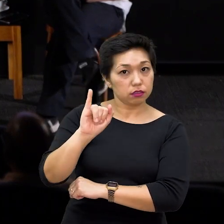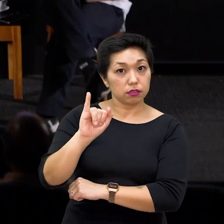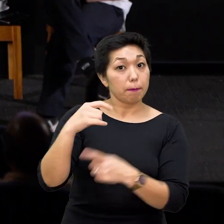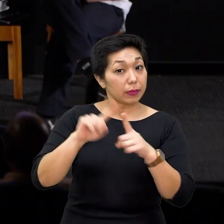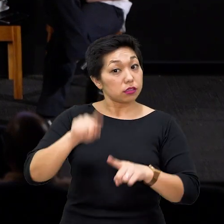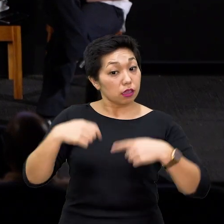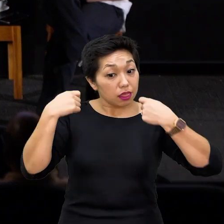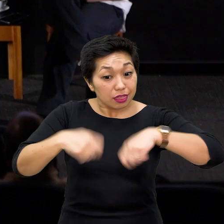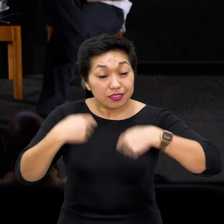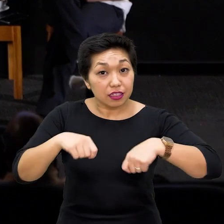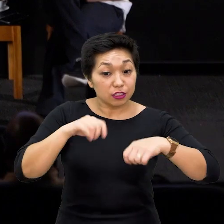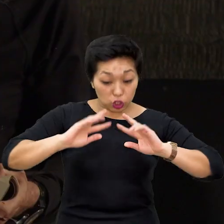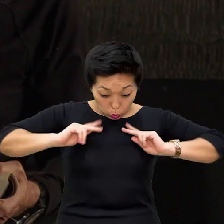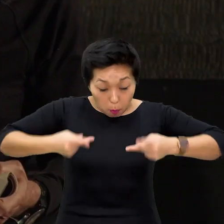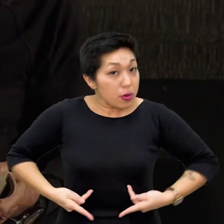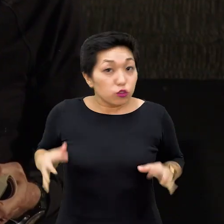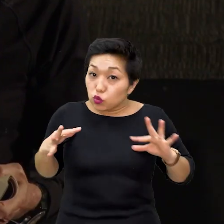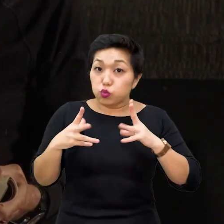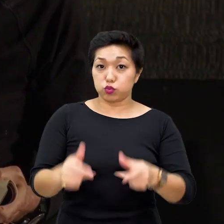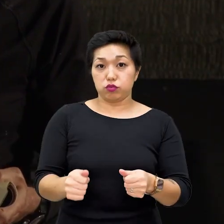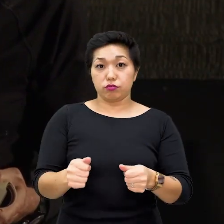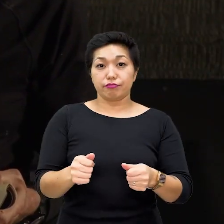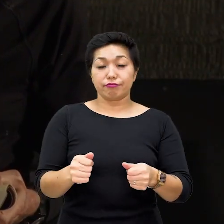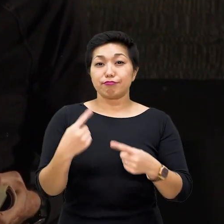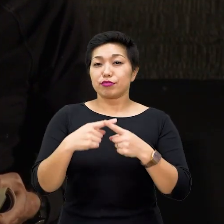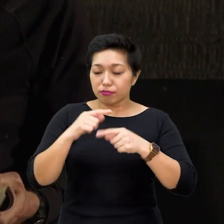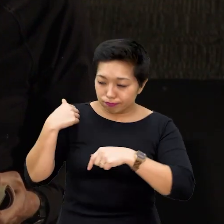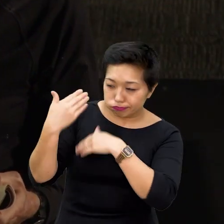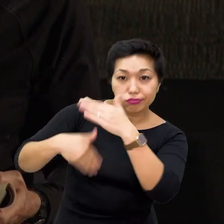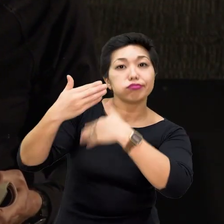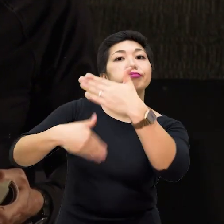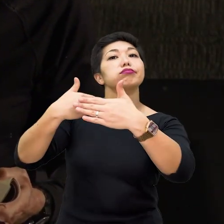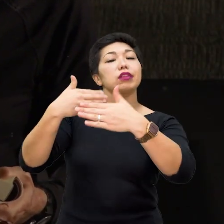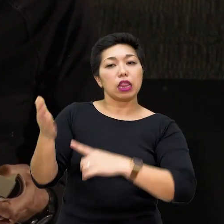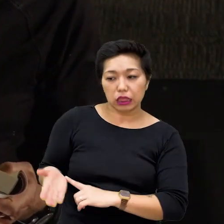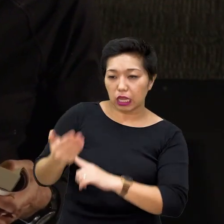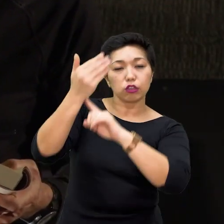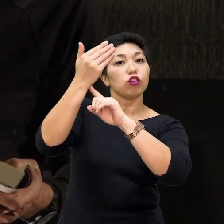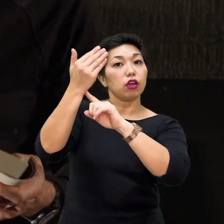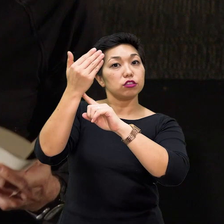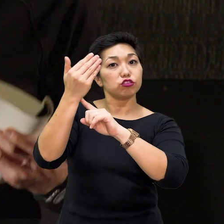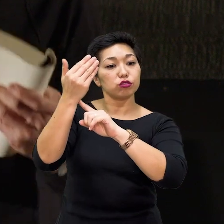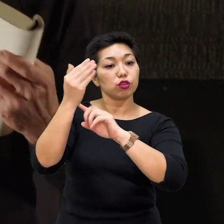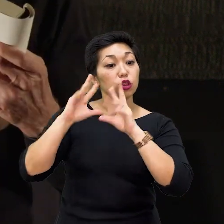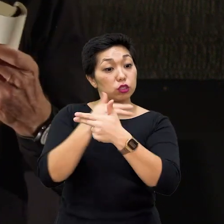humanidade. E quanto mais progresso, avanço tecnológico houver,